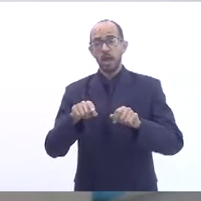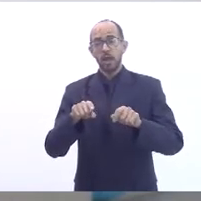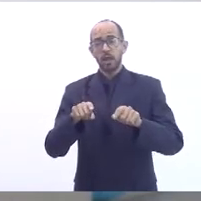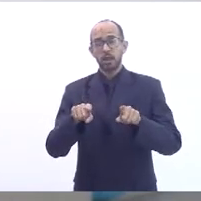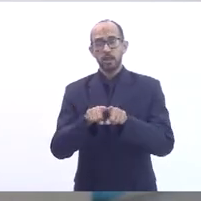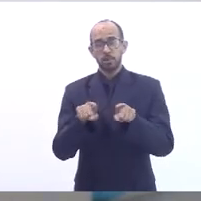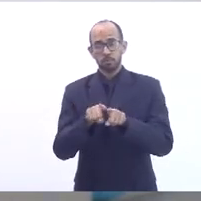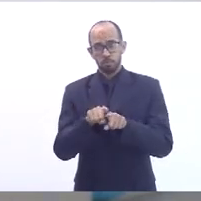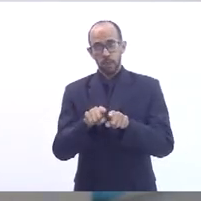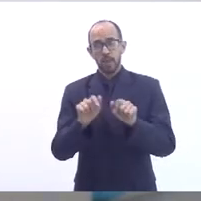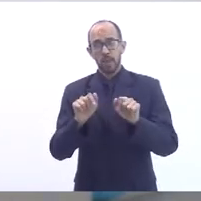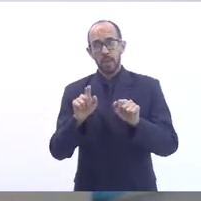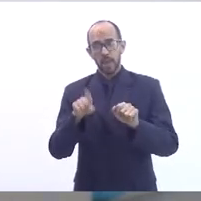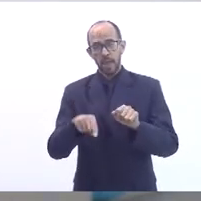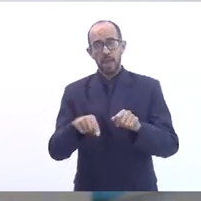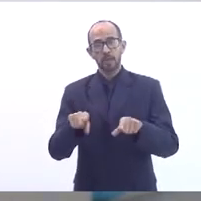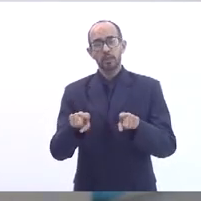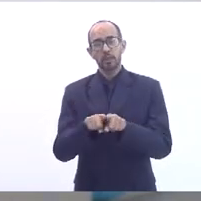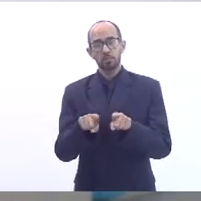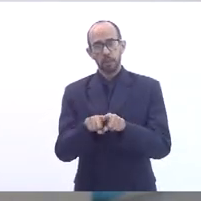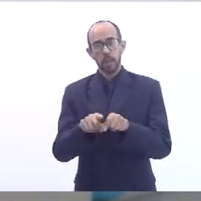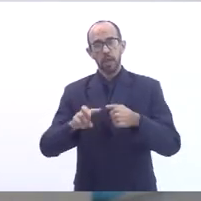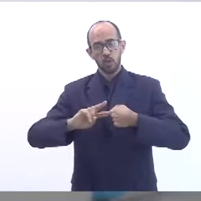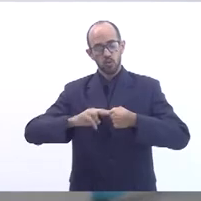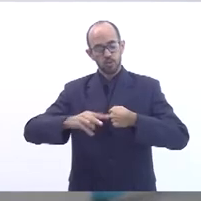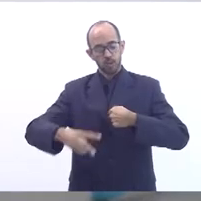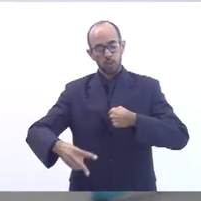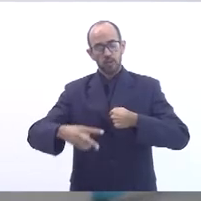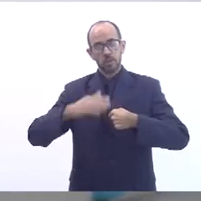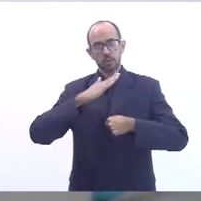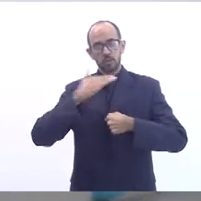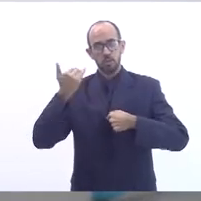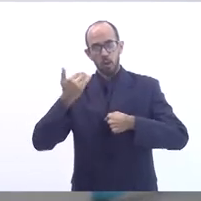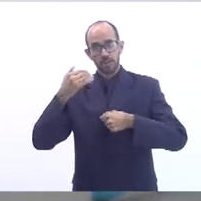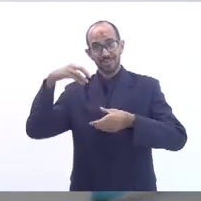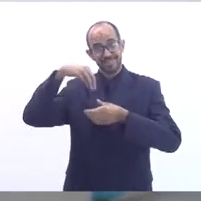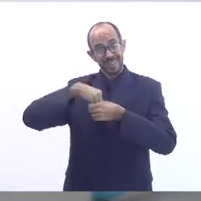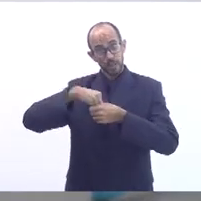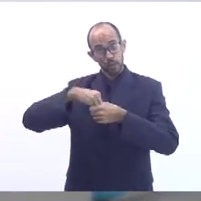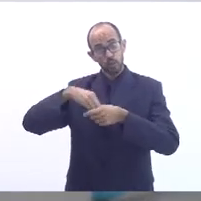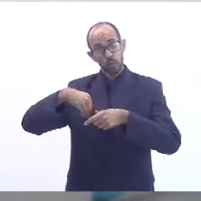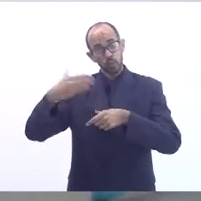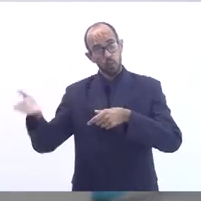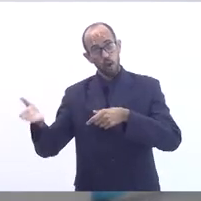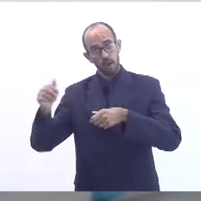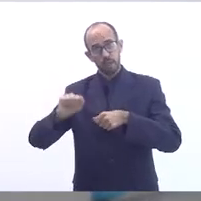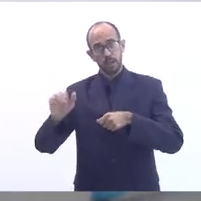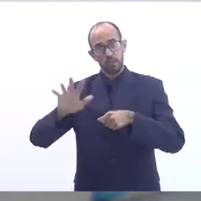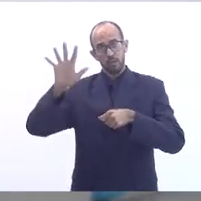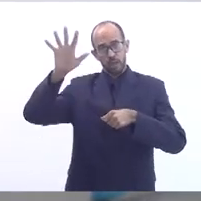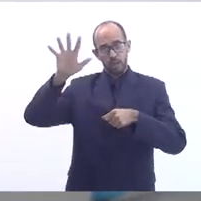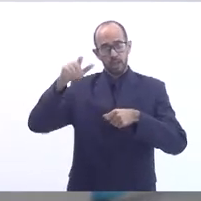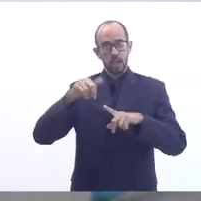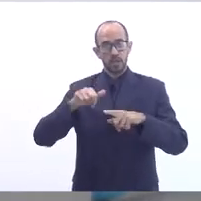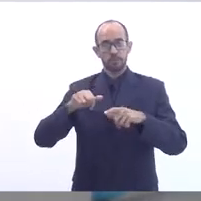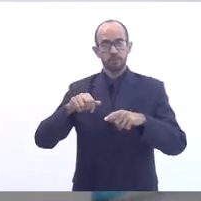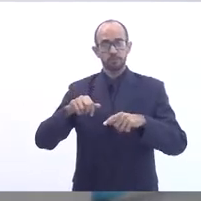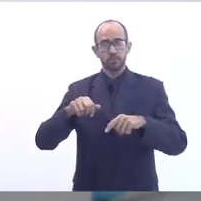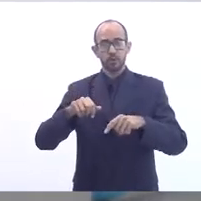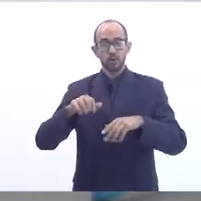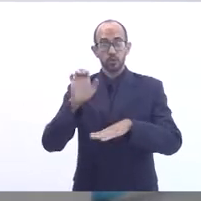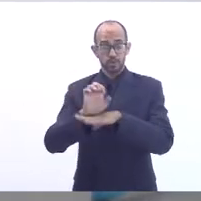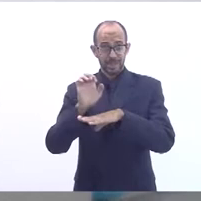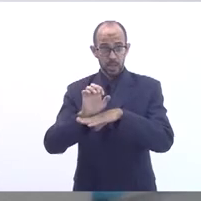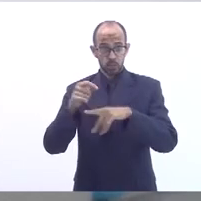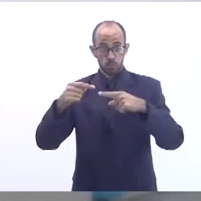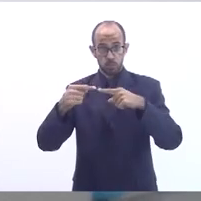de áreas diversas pessoas dentro e fora da favela e o estado por proíbe e